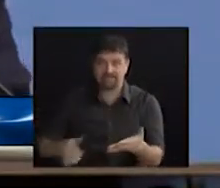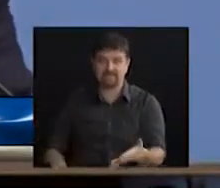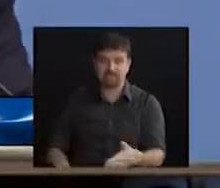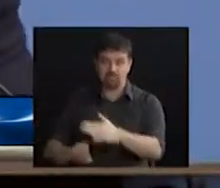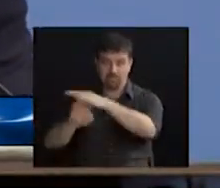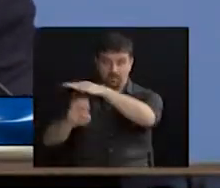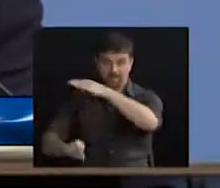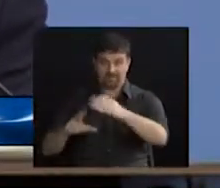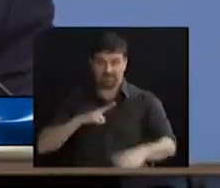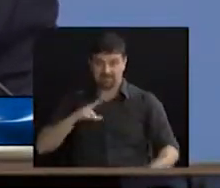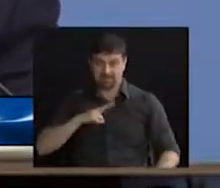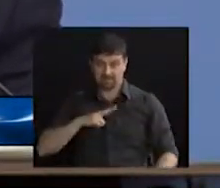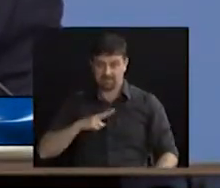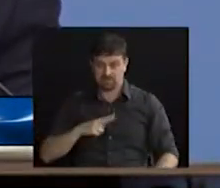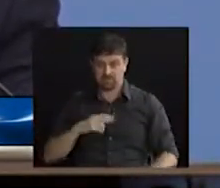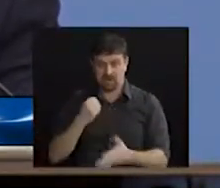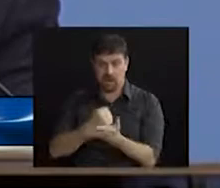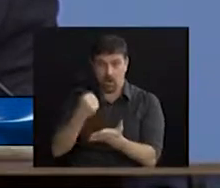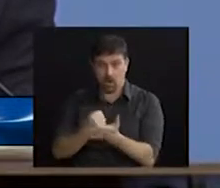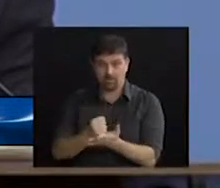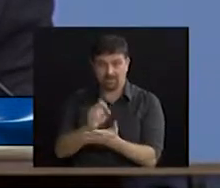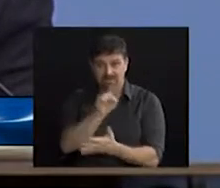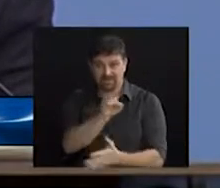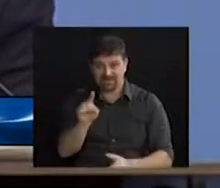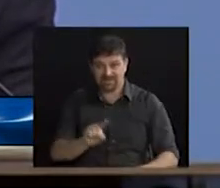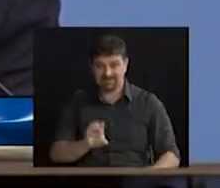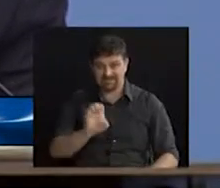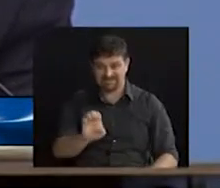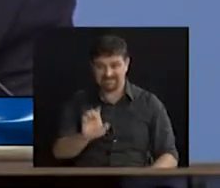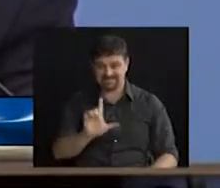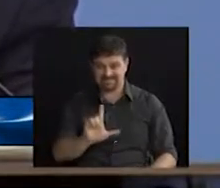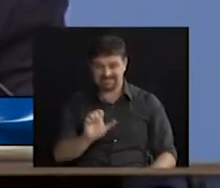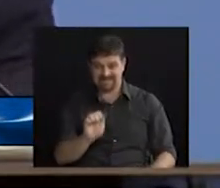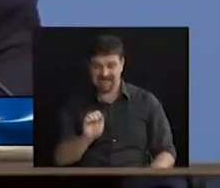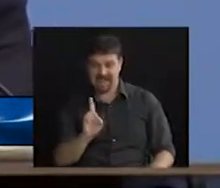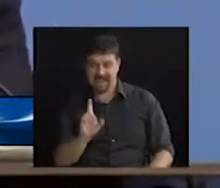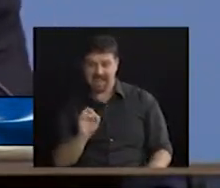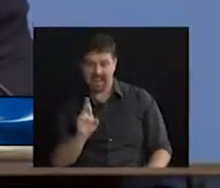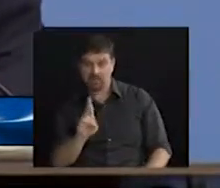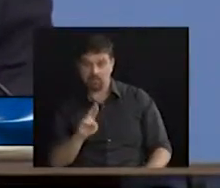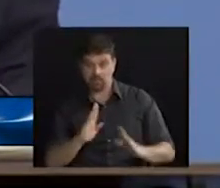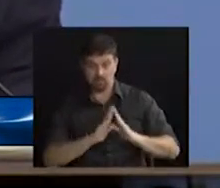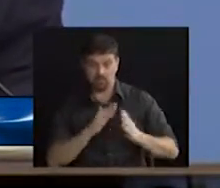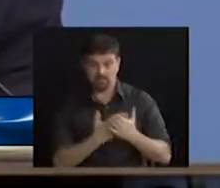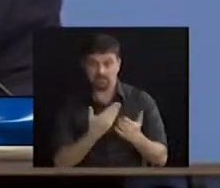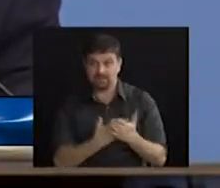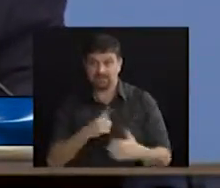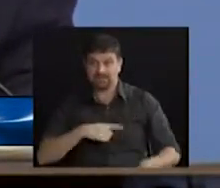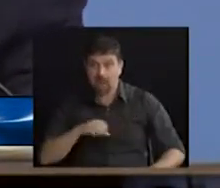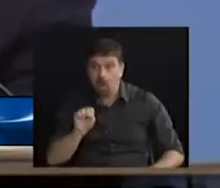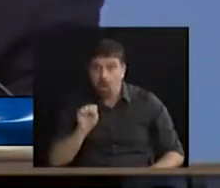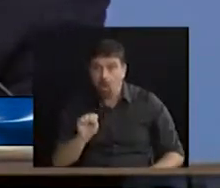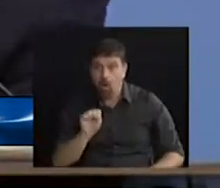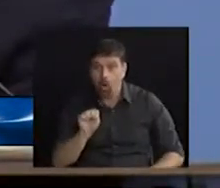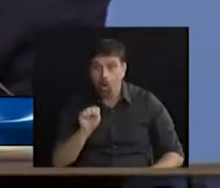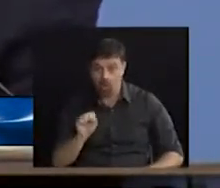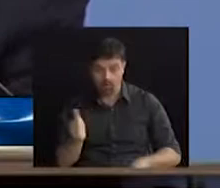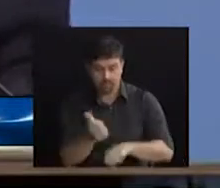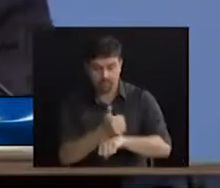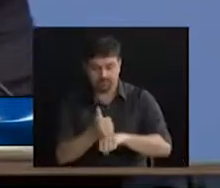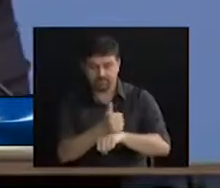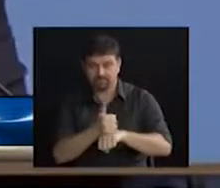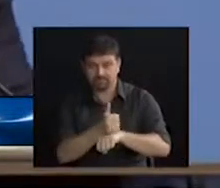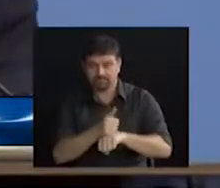um jornal da cidade diz que o Conselho de Educação afirmou que tem escola que tem 8 zeladores e que nenhum